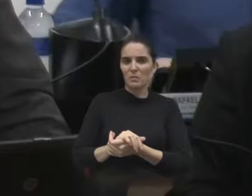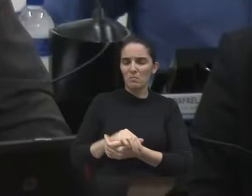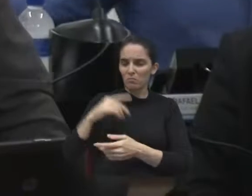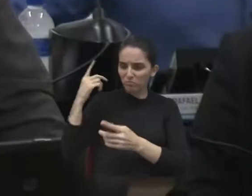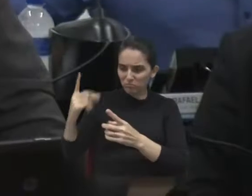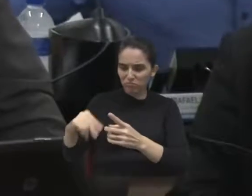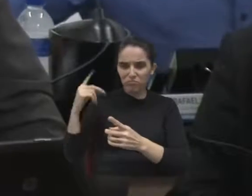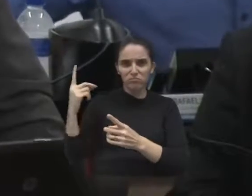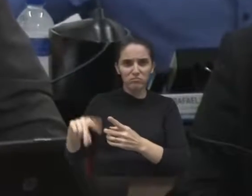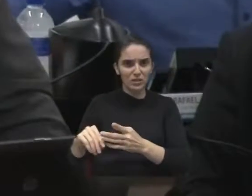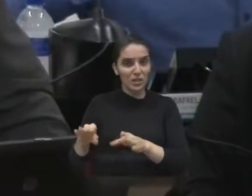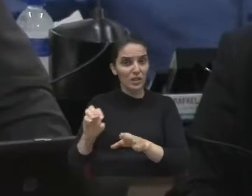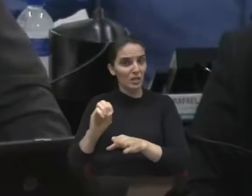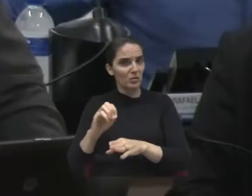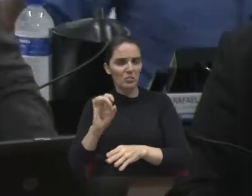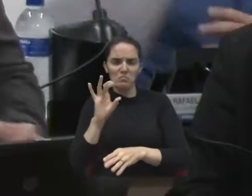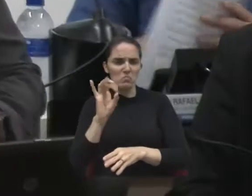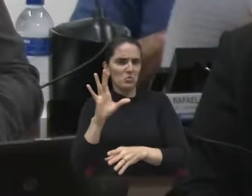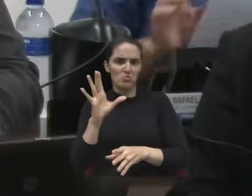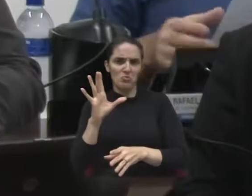só